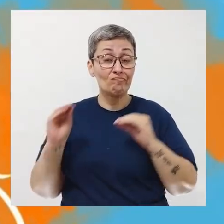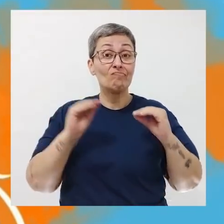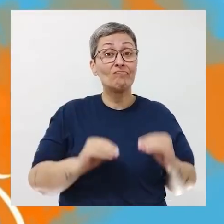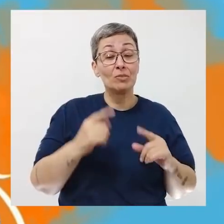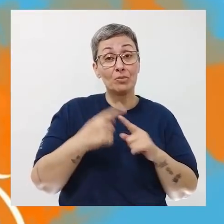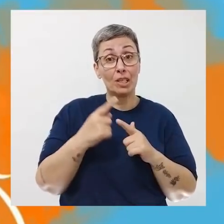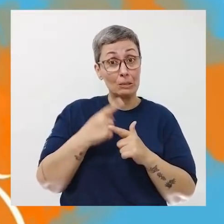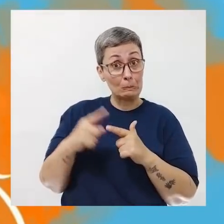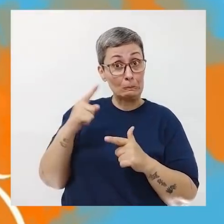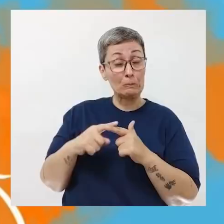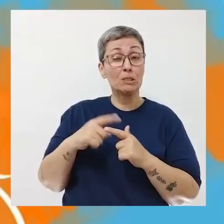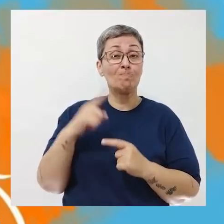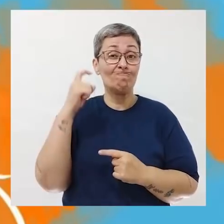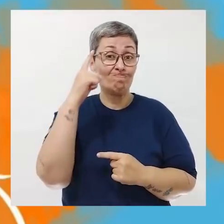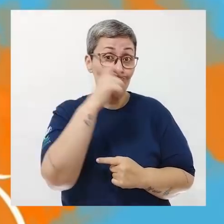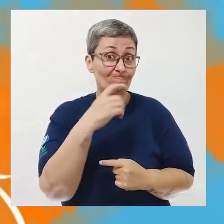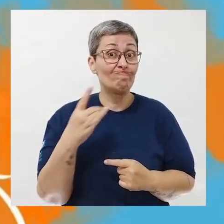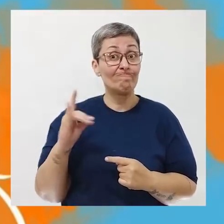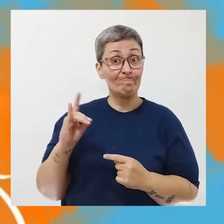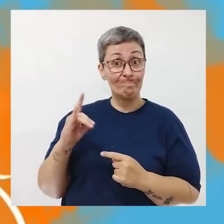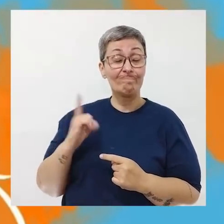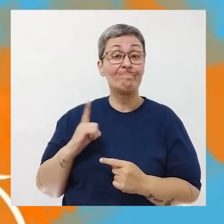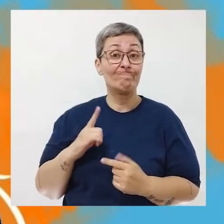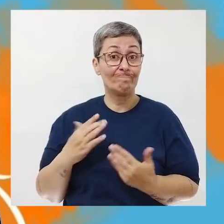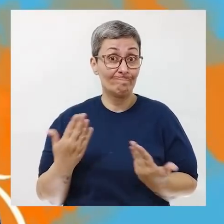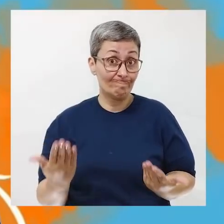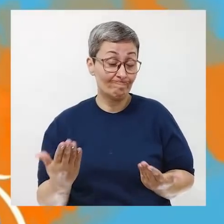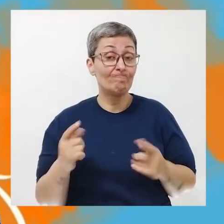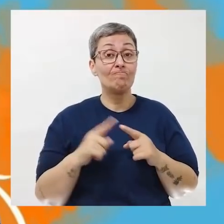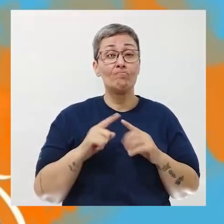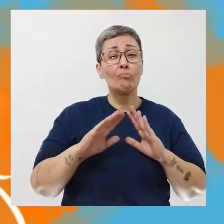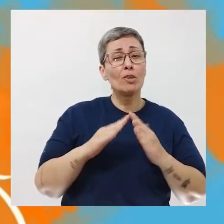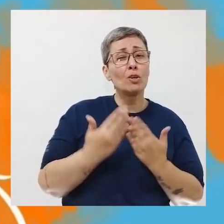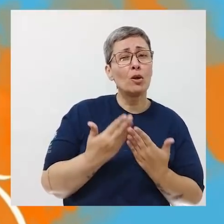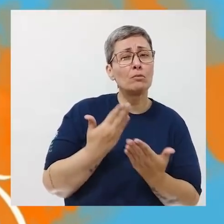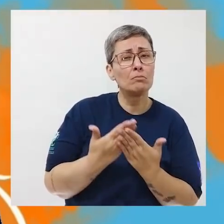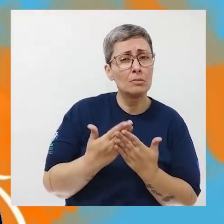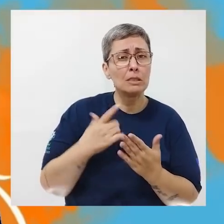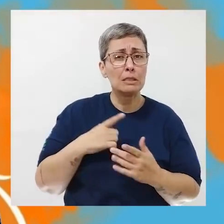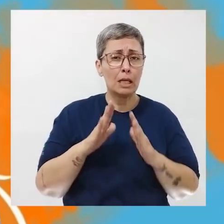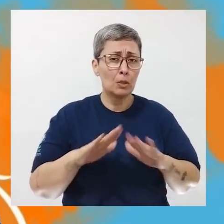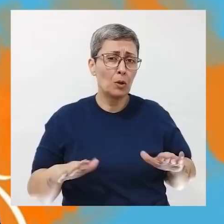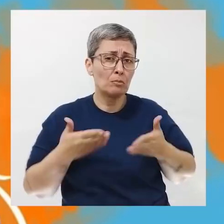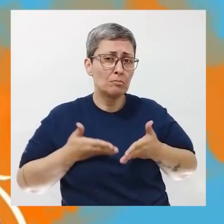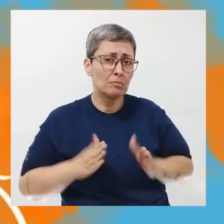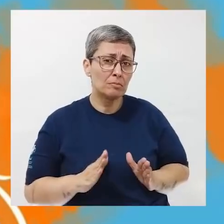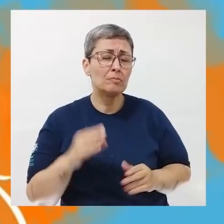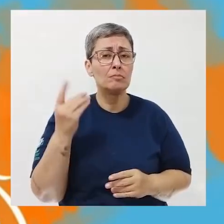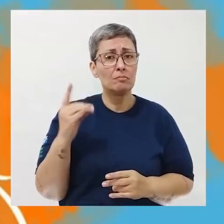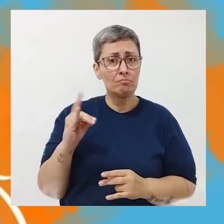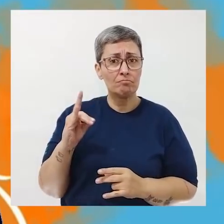nosso país porque tinham uma situação muito difícil na Bolívia. E aí na escola que você estuda, tem crianças